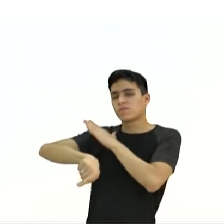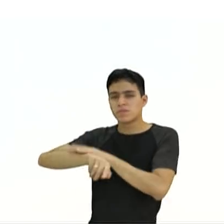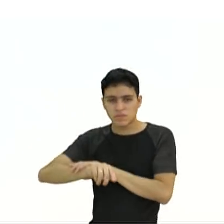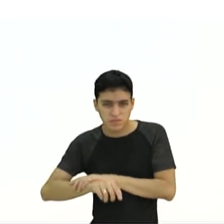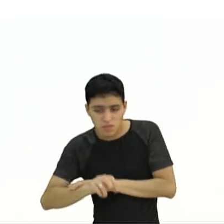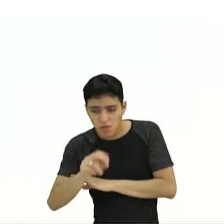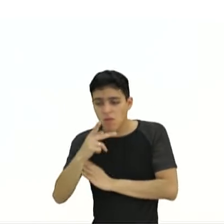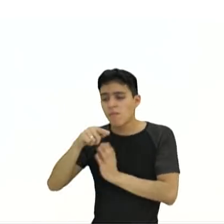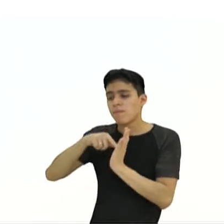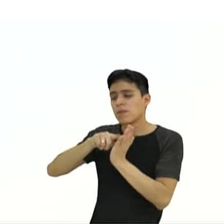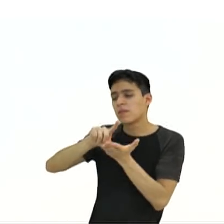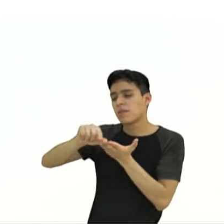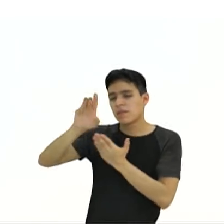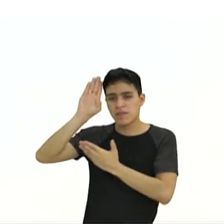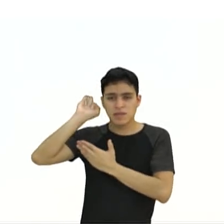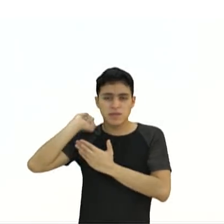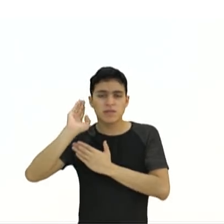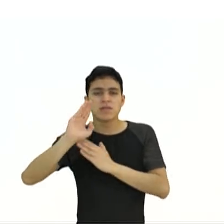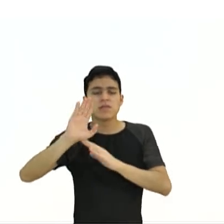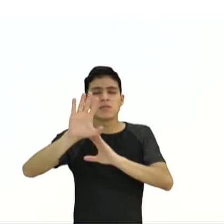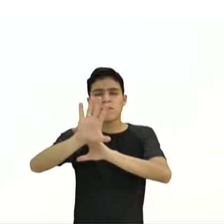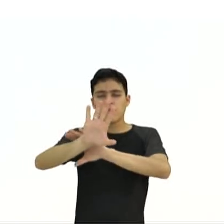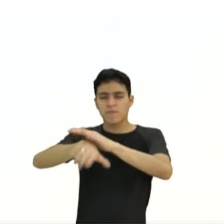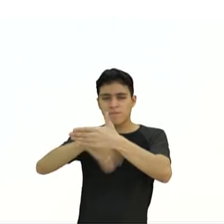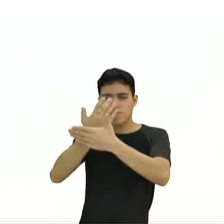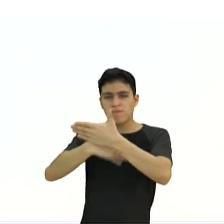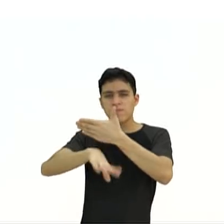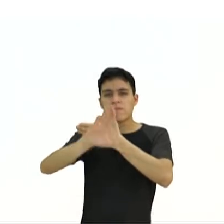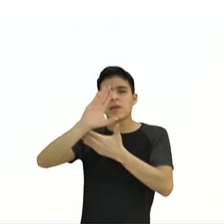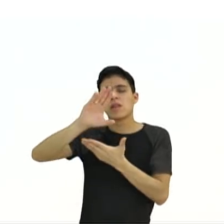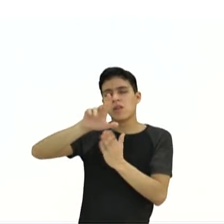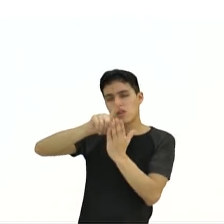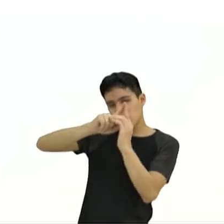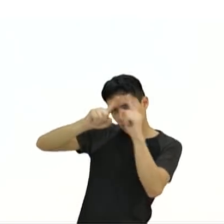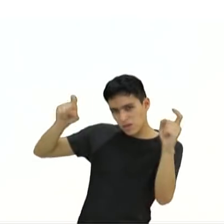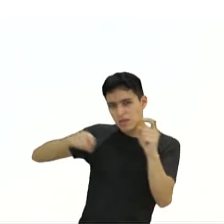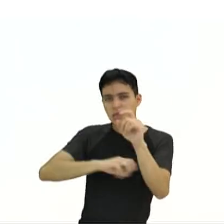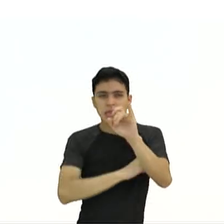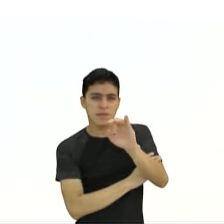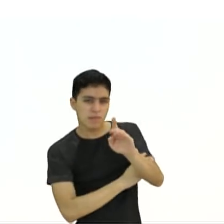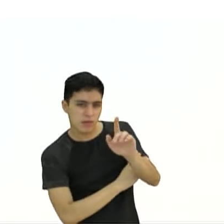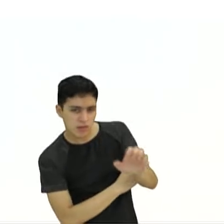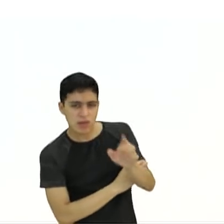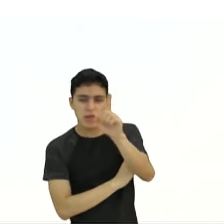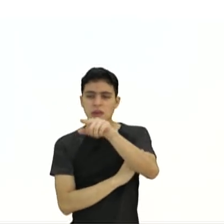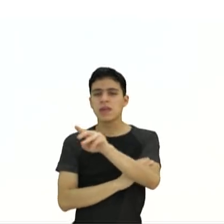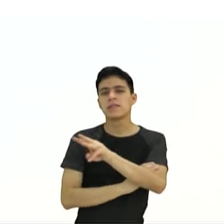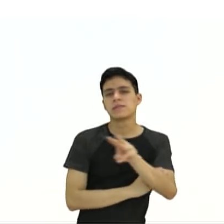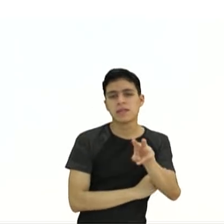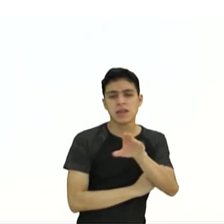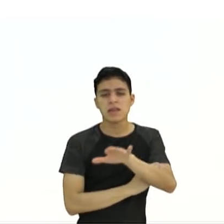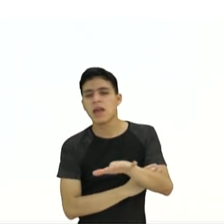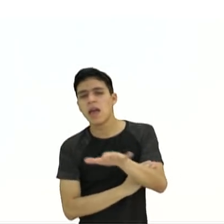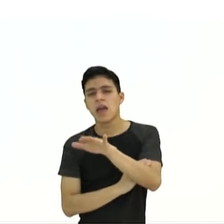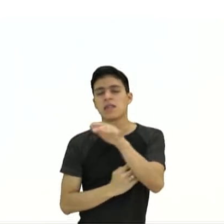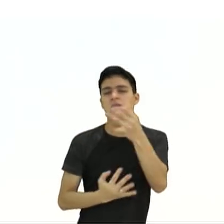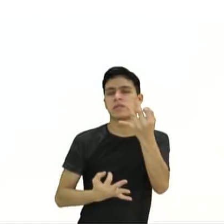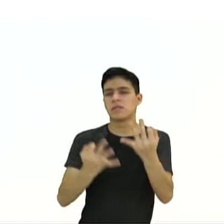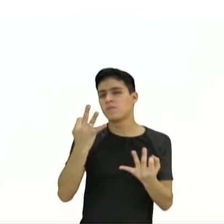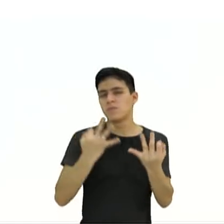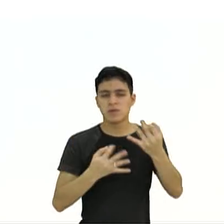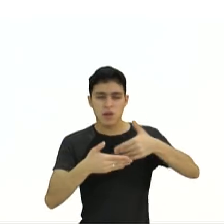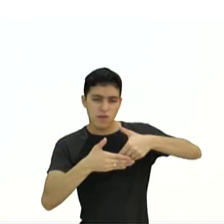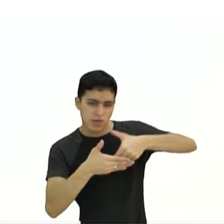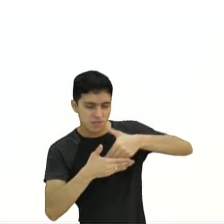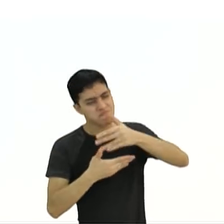artigos acadêmicos, periódicos científicos, IBGE e sites de tribunais eleitorais, por exemplo.